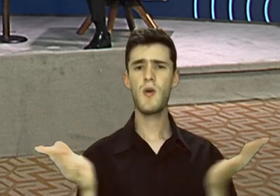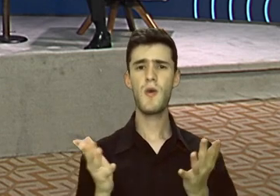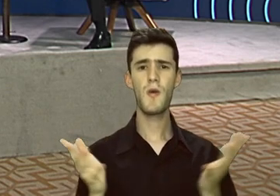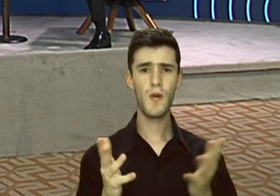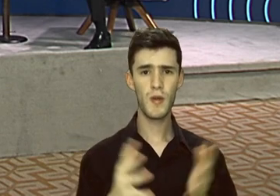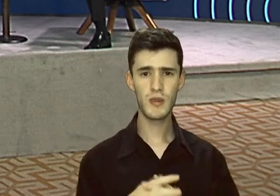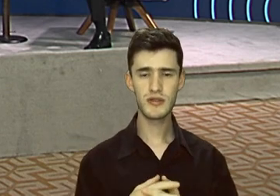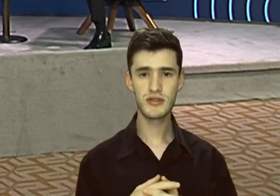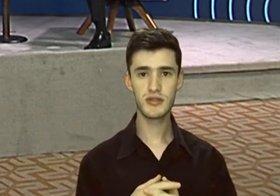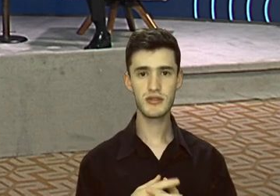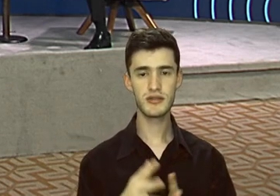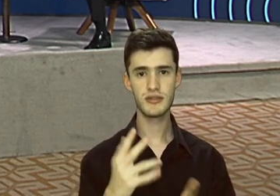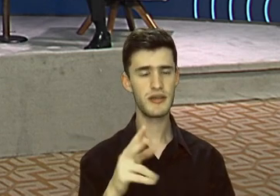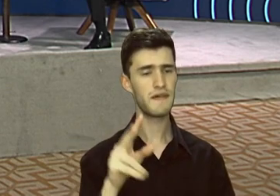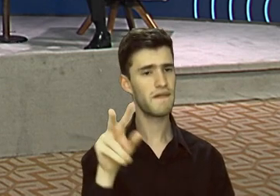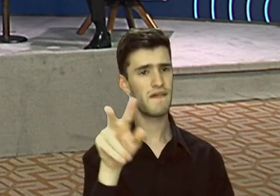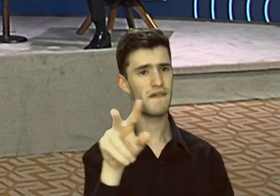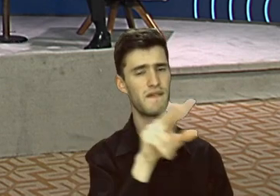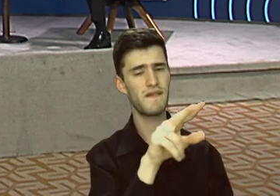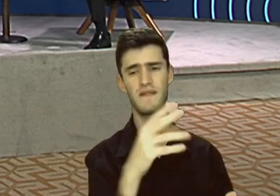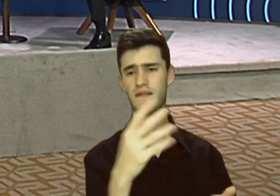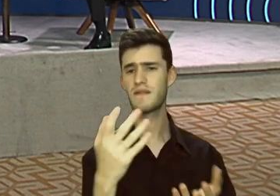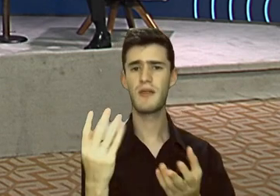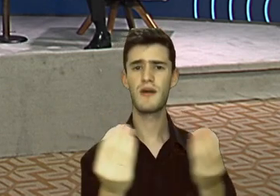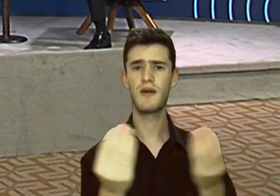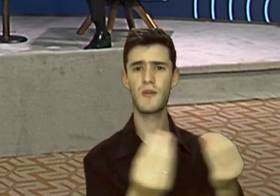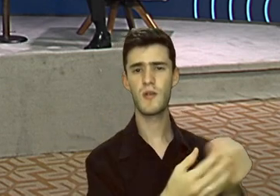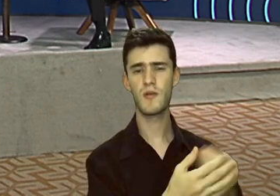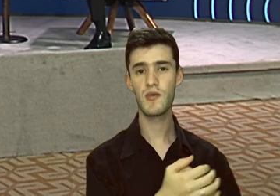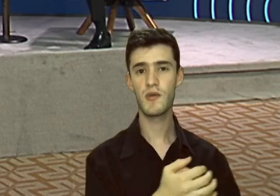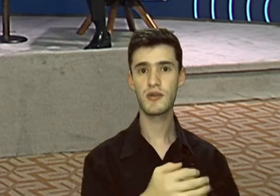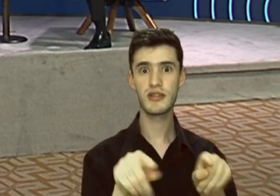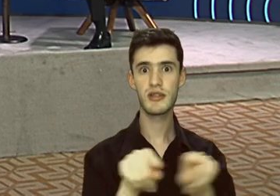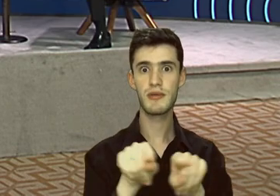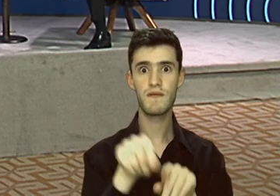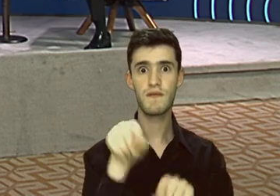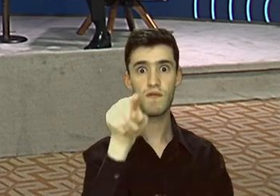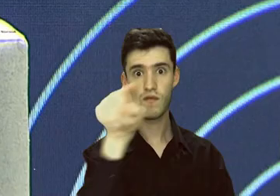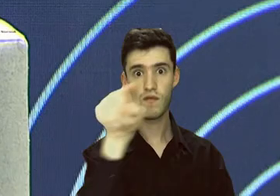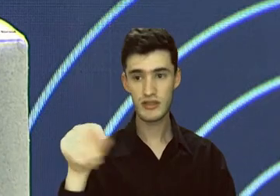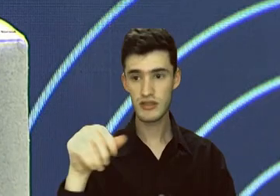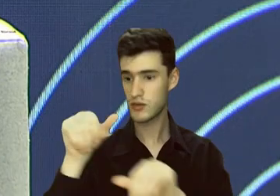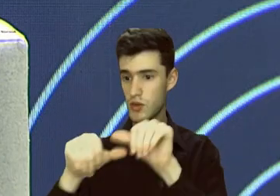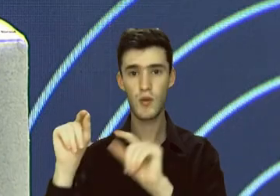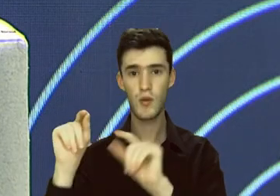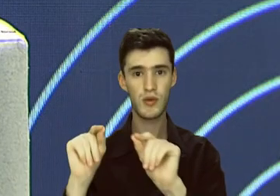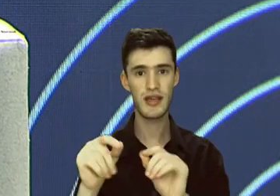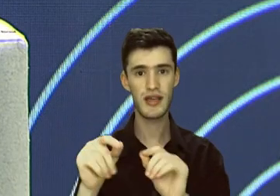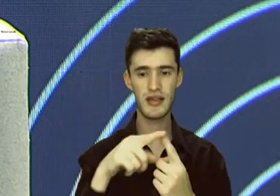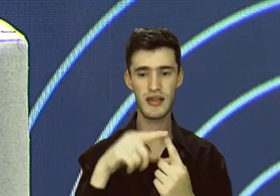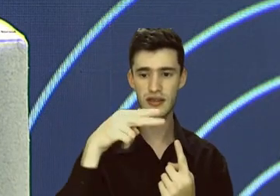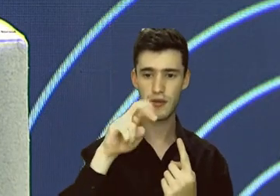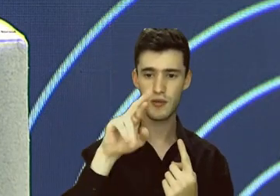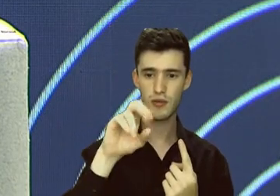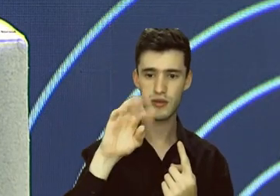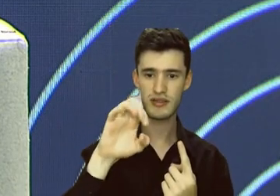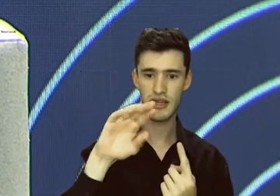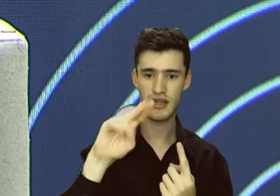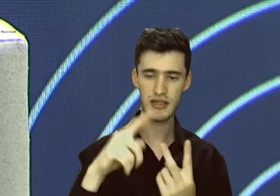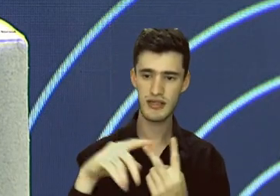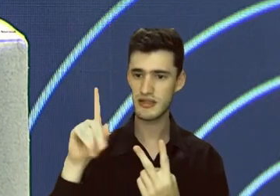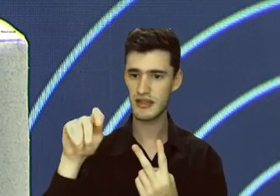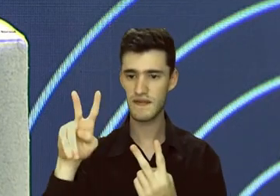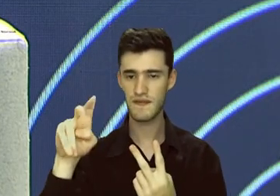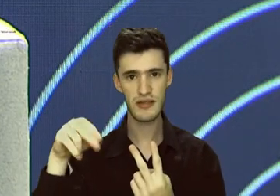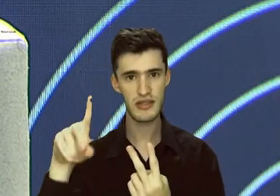como é que é a mudança de vocês eu pergunto o primeiro para os Rodrigos né tanto neurotec quanto da vinde como é que é esse cenário hoje depois de